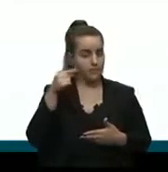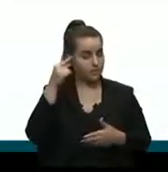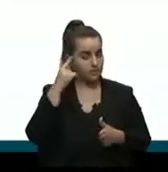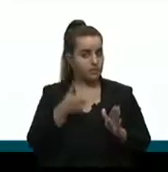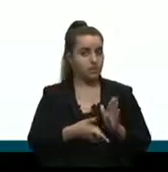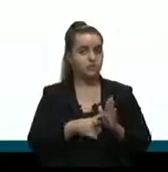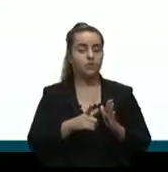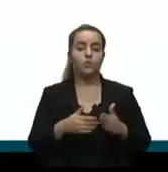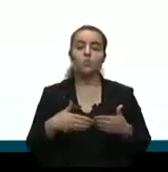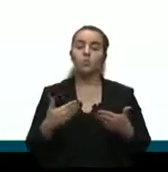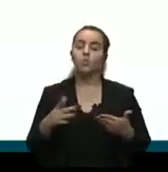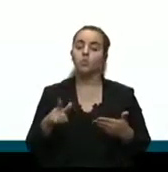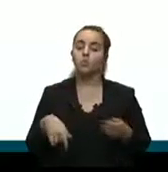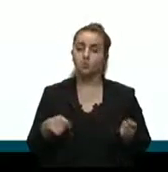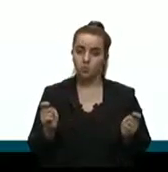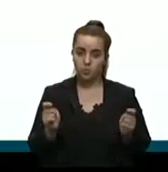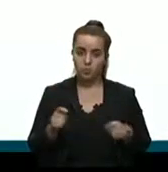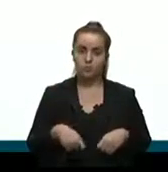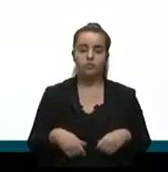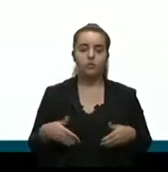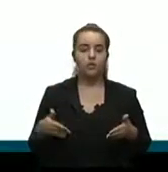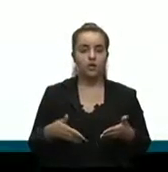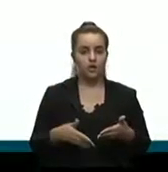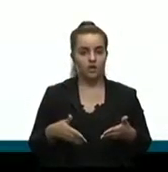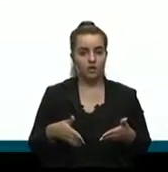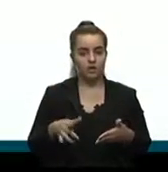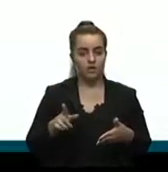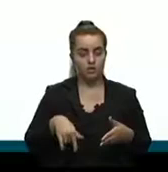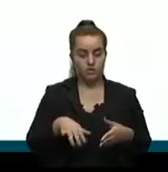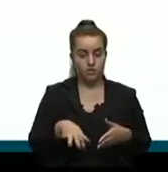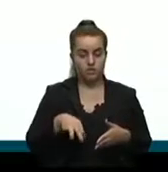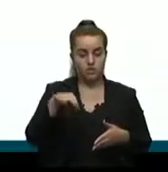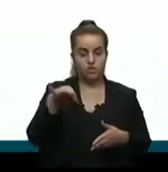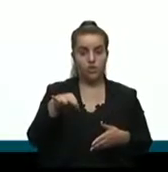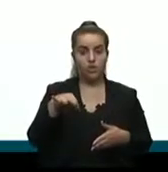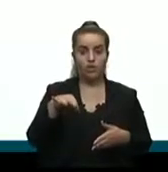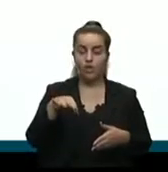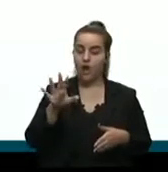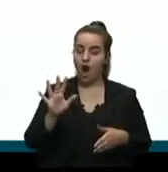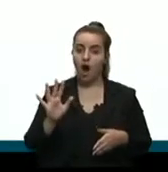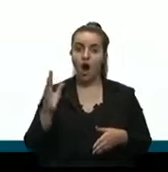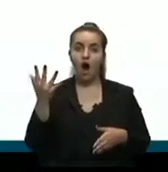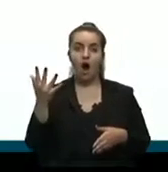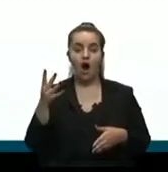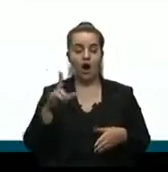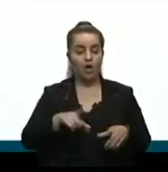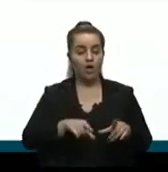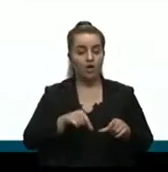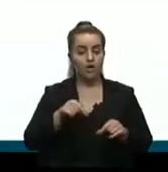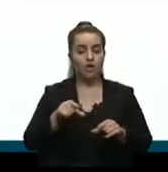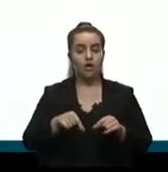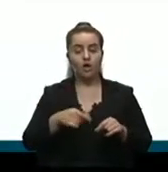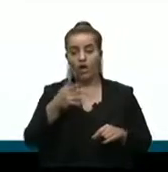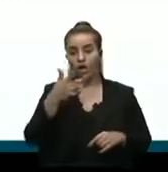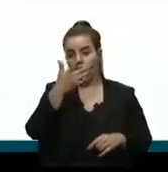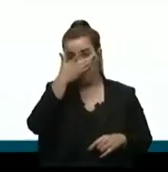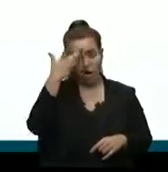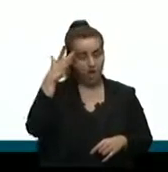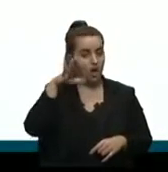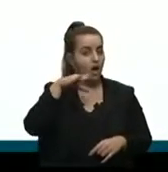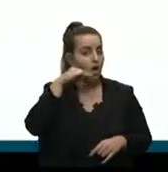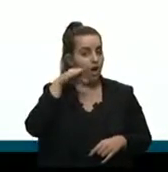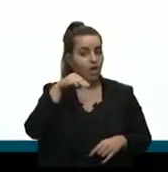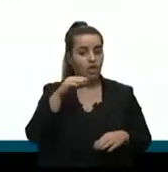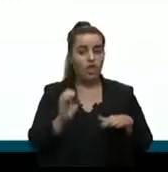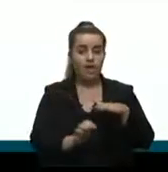anterior, qual é a probabilidade de um determinado sorteio ao acaso selecionarmos um funcionário da empresa